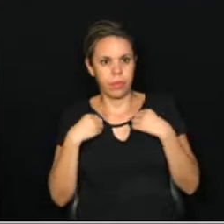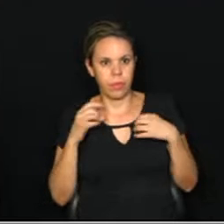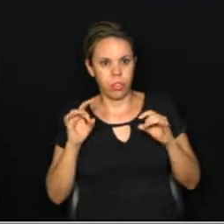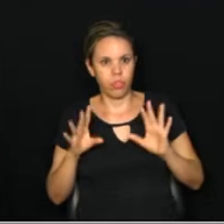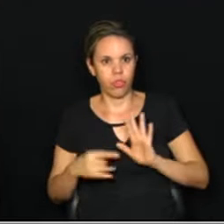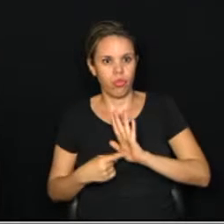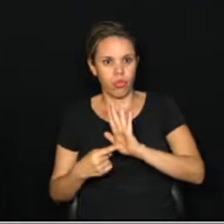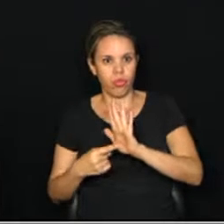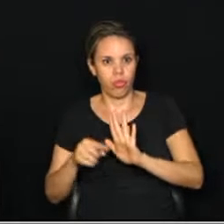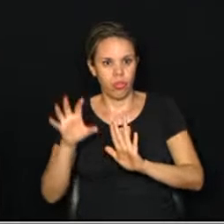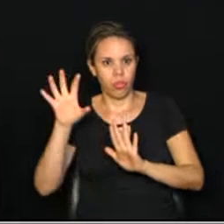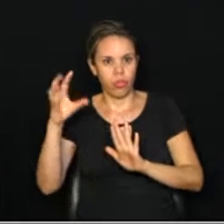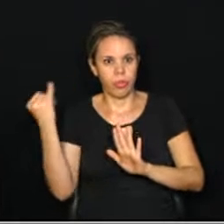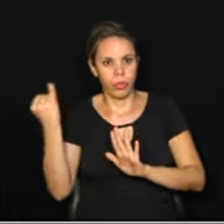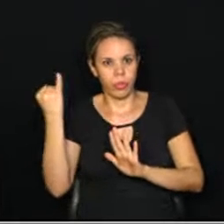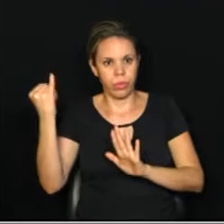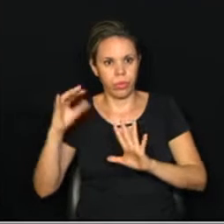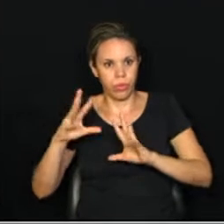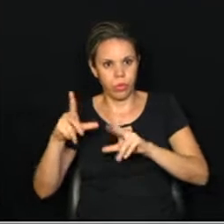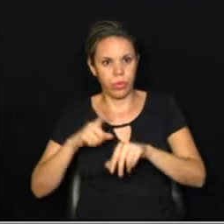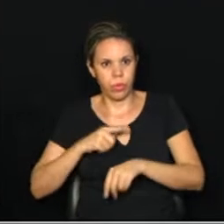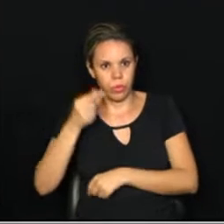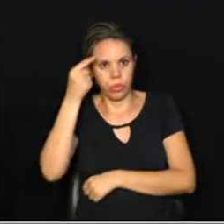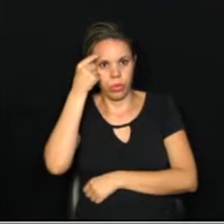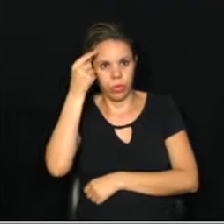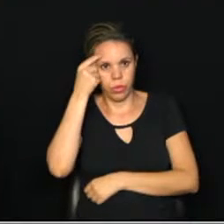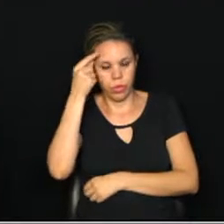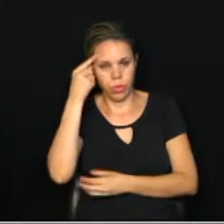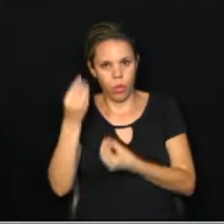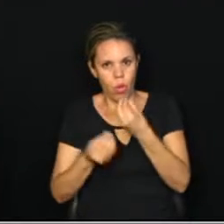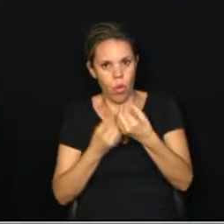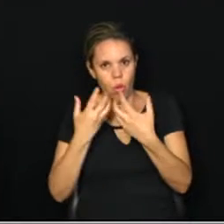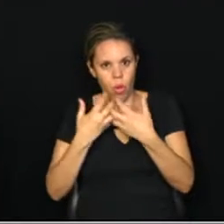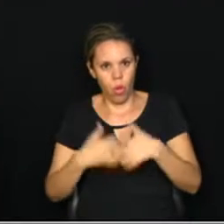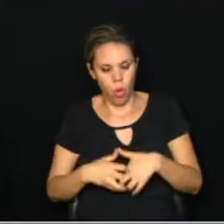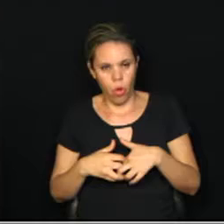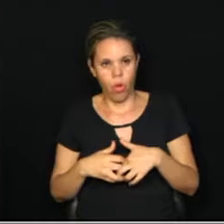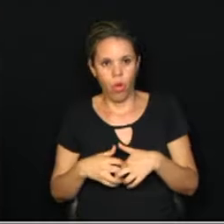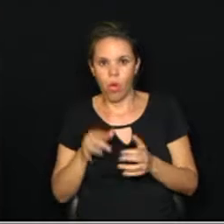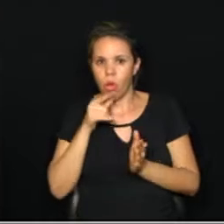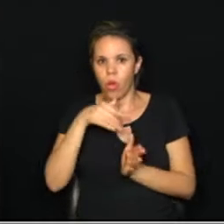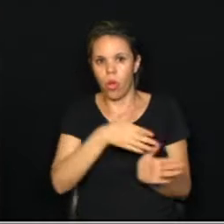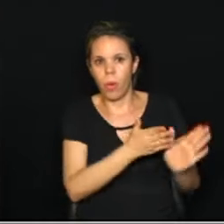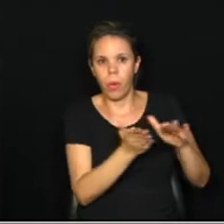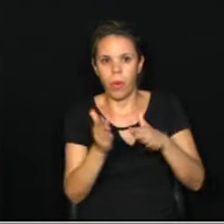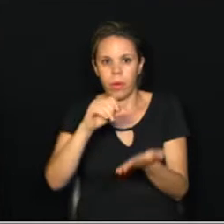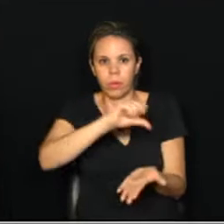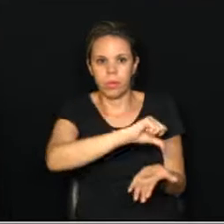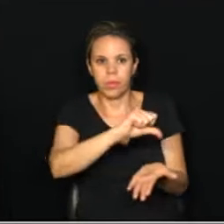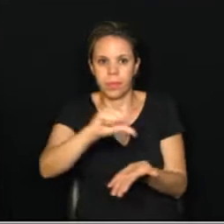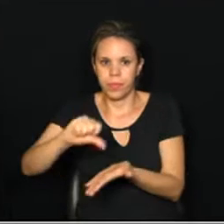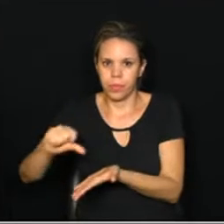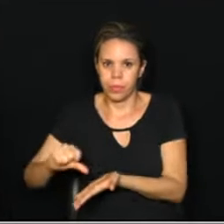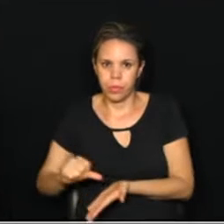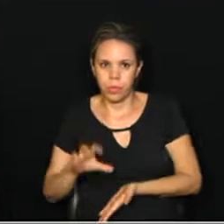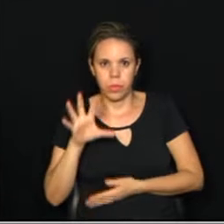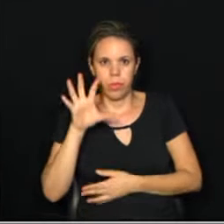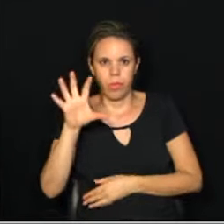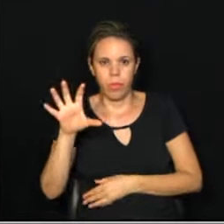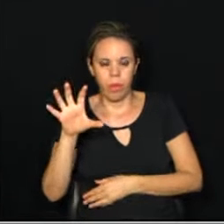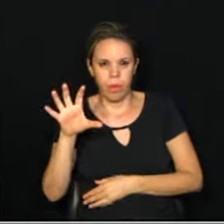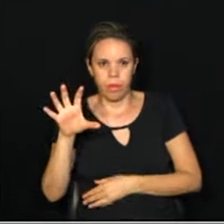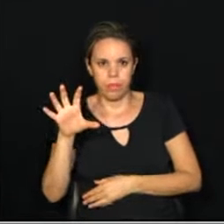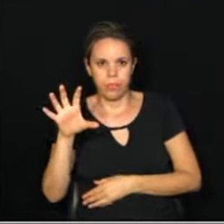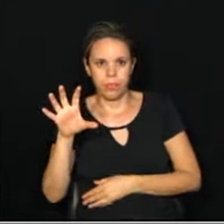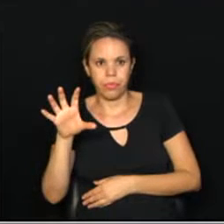o mapa, porque é importante que todos tenham ciência, né, de como funciona, né, a hidrologia da nossa região. Então, aqui é o mapa da